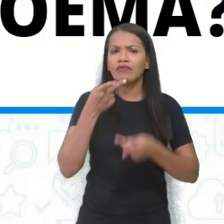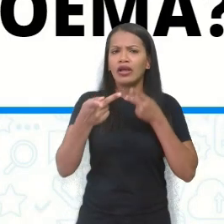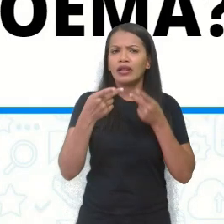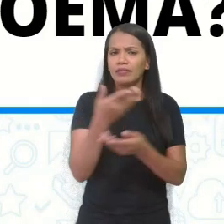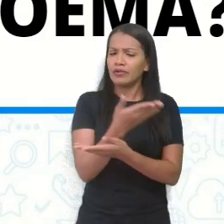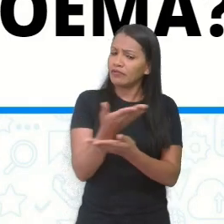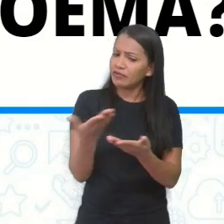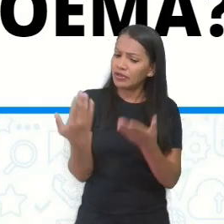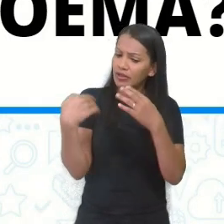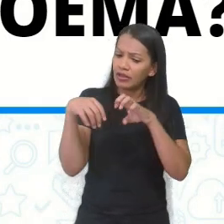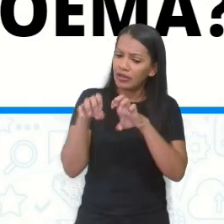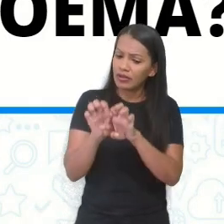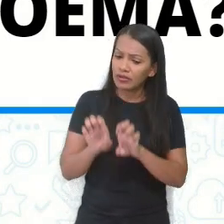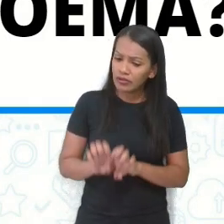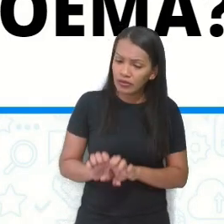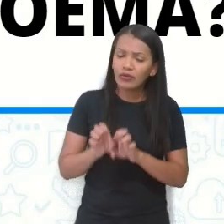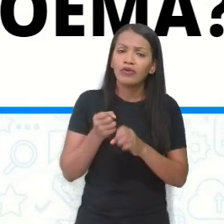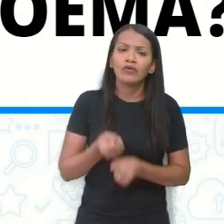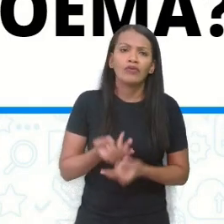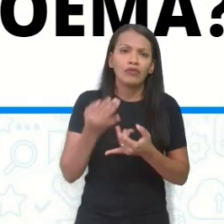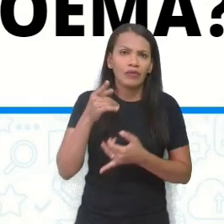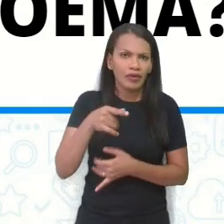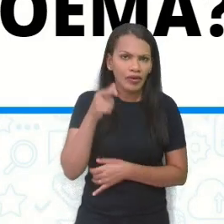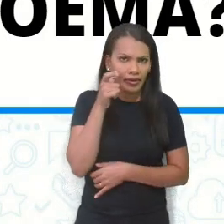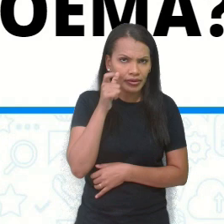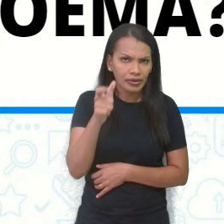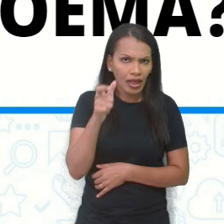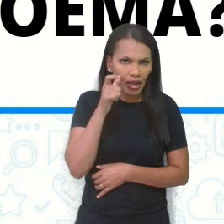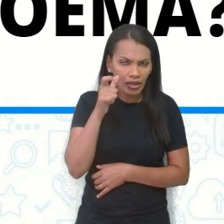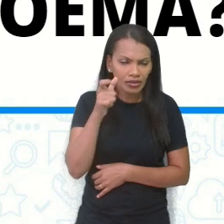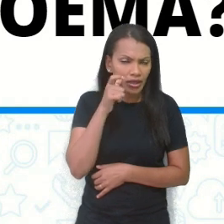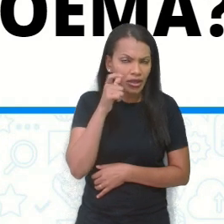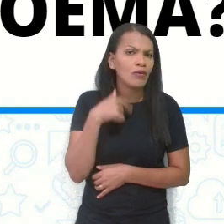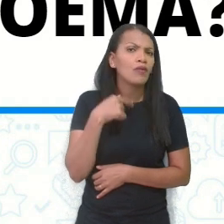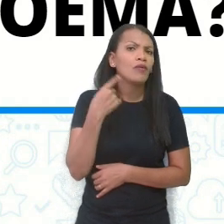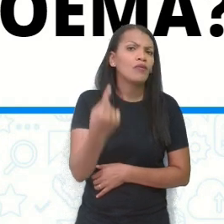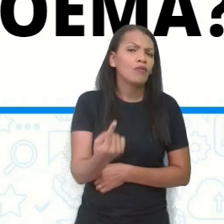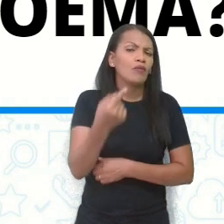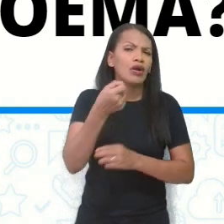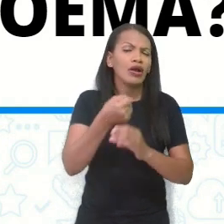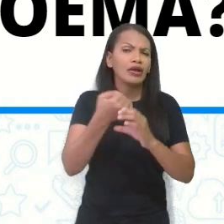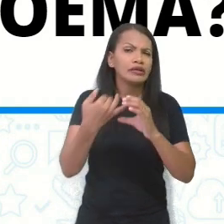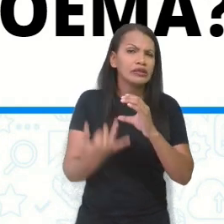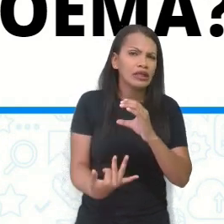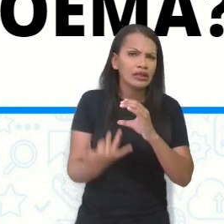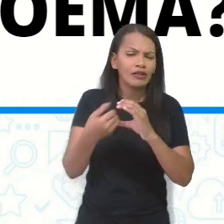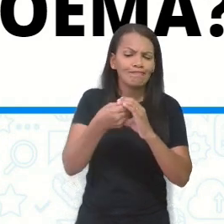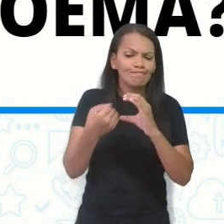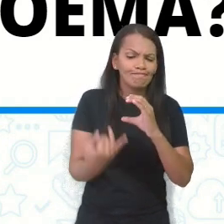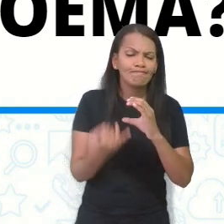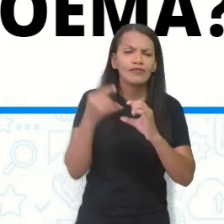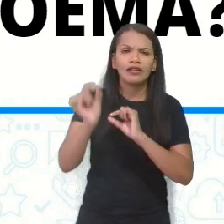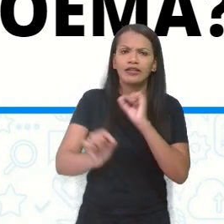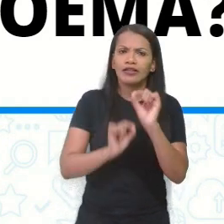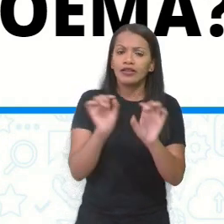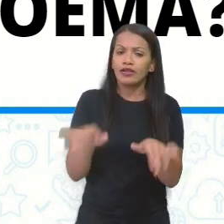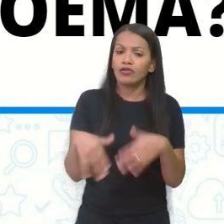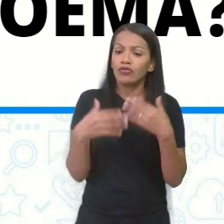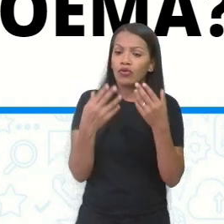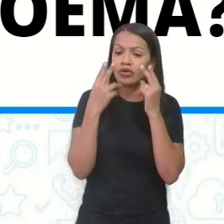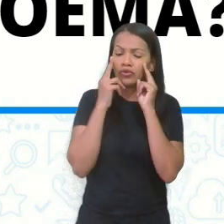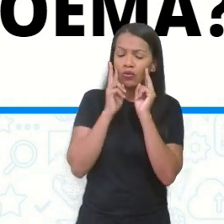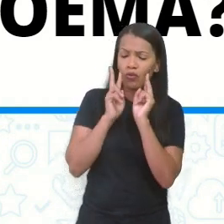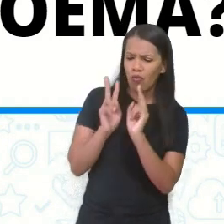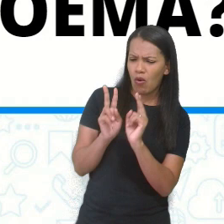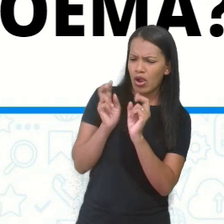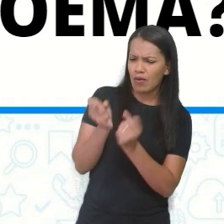a estrutura do poema é bem interessante. E uma das características do poema é que quando a gente olha para